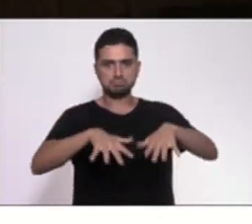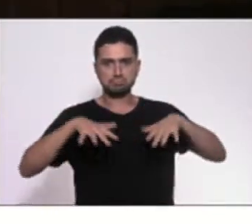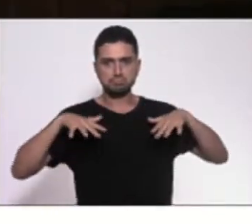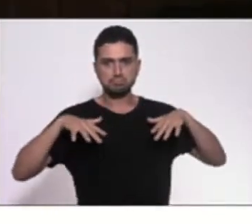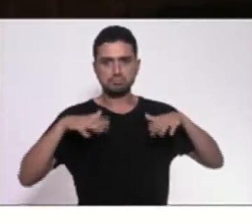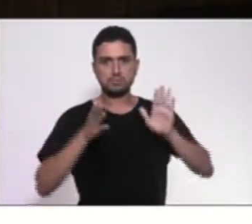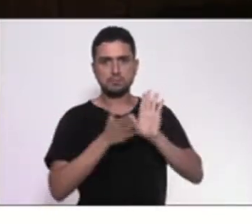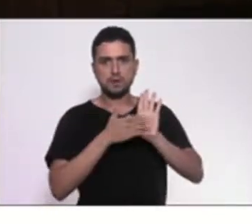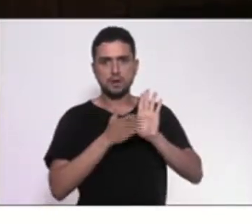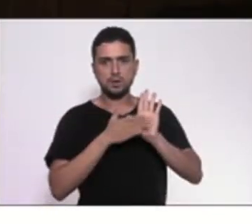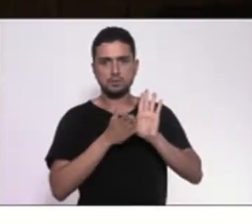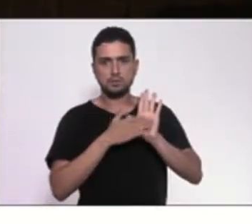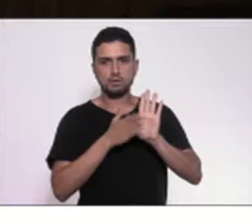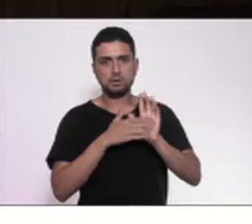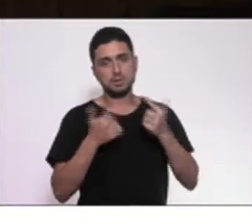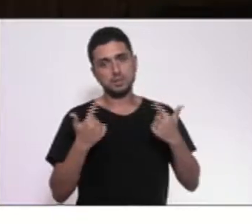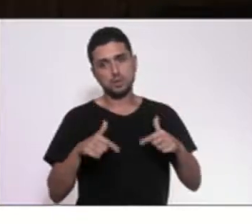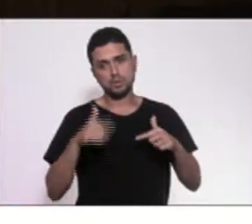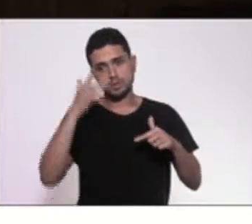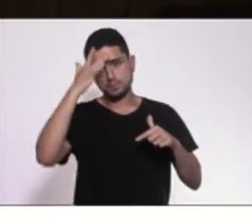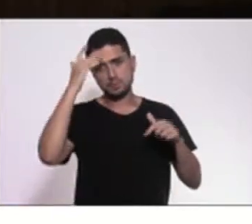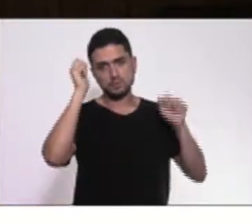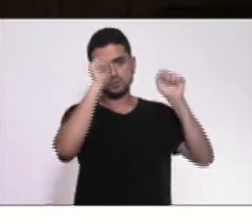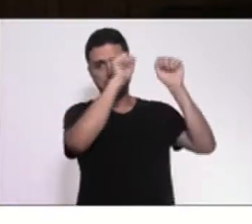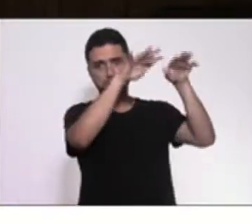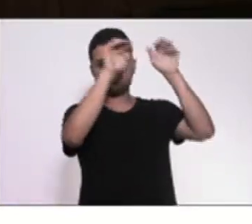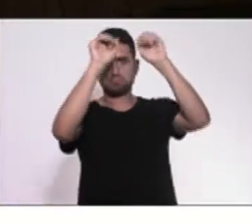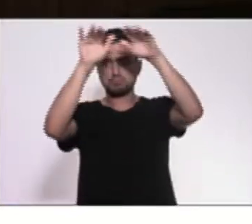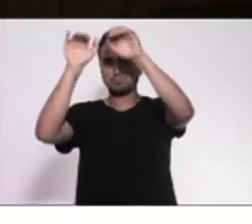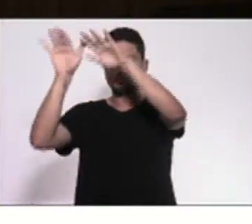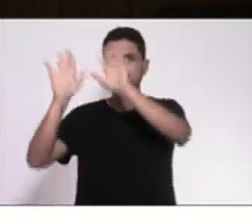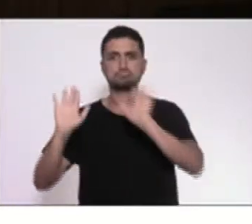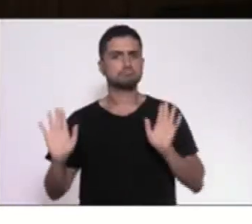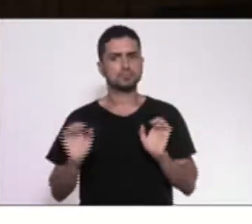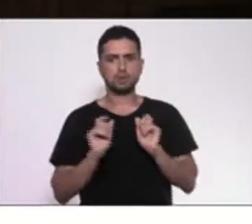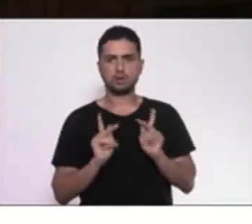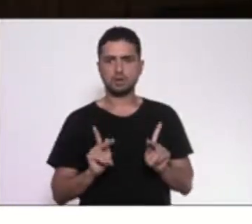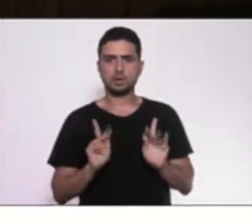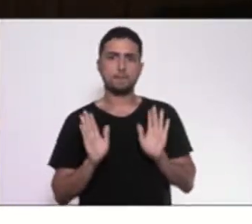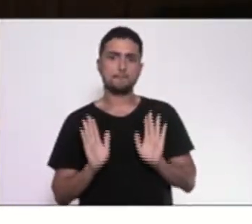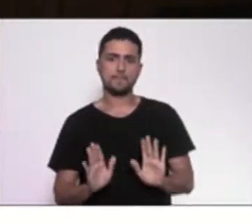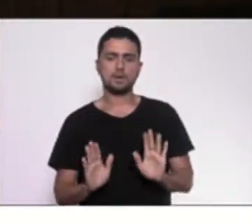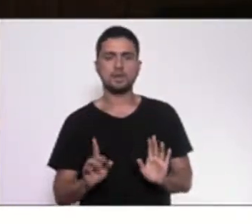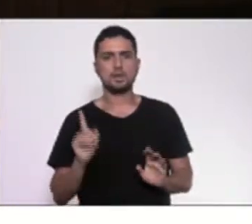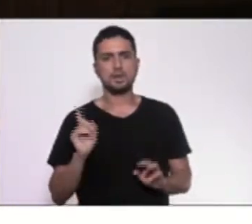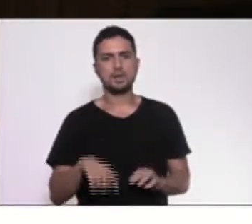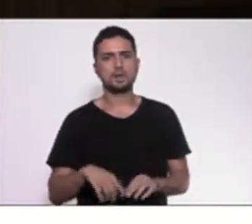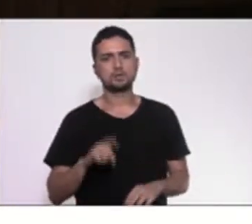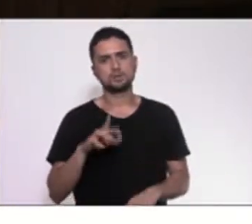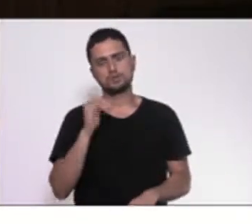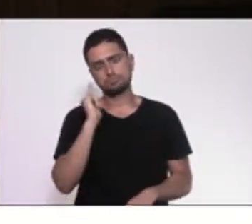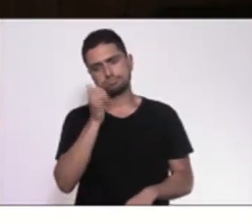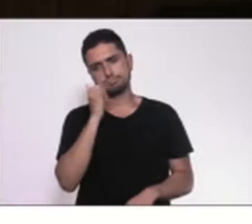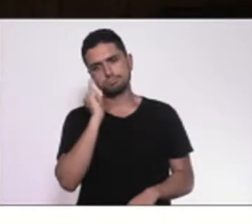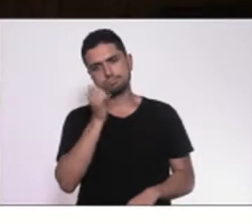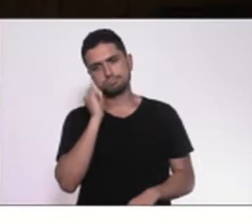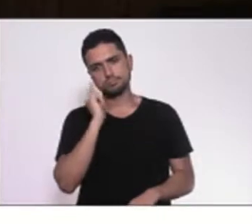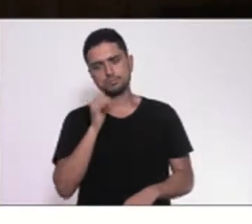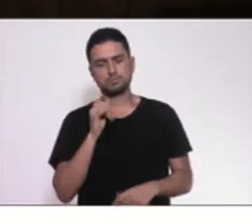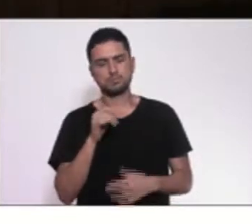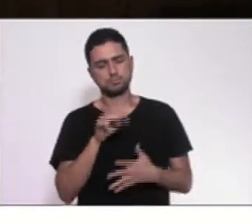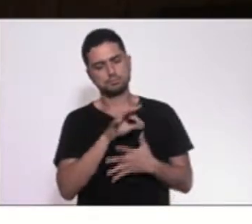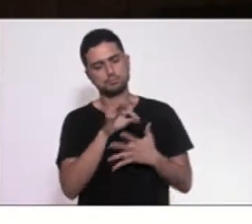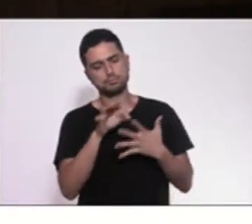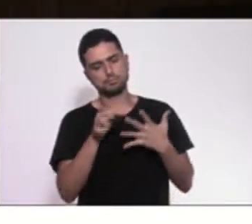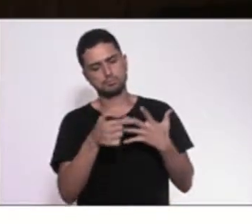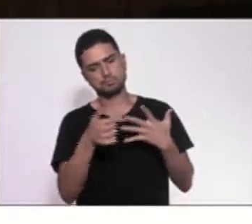bater palma, mas é um registro positivo de um ponto comum que houve hoje